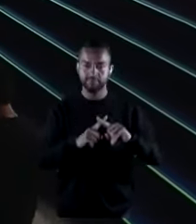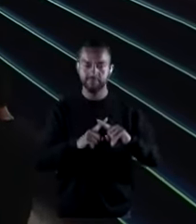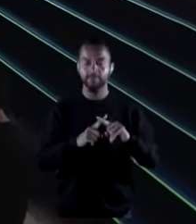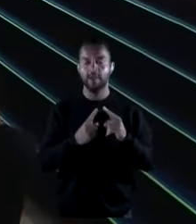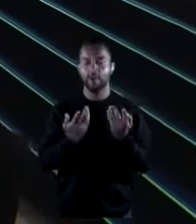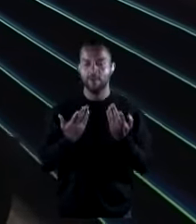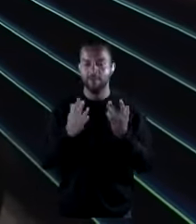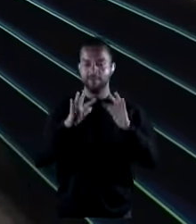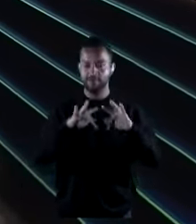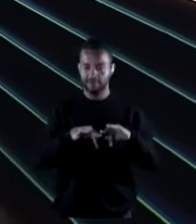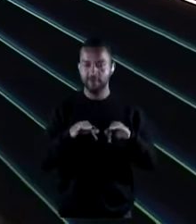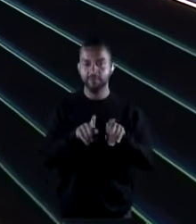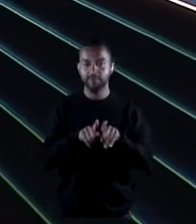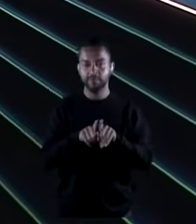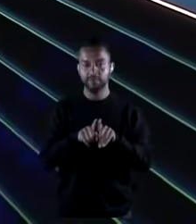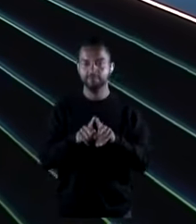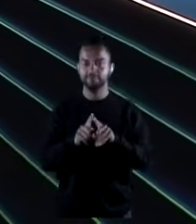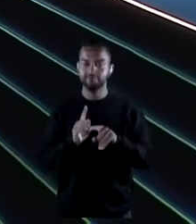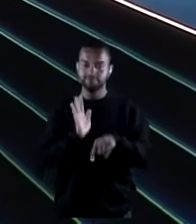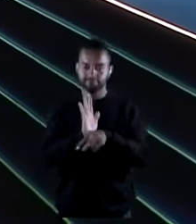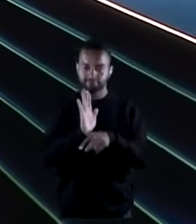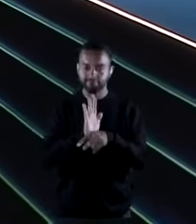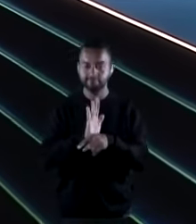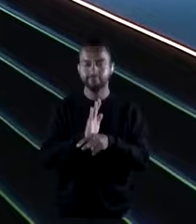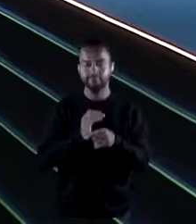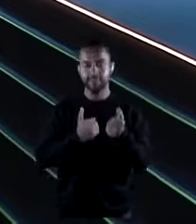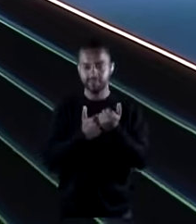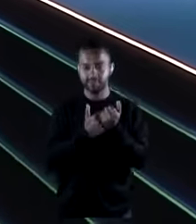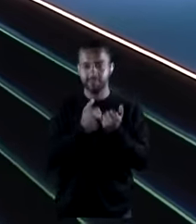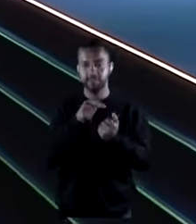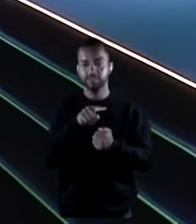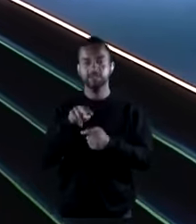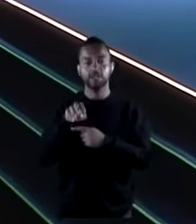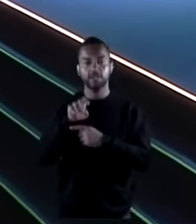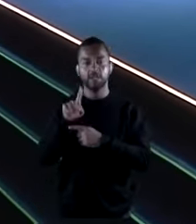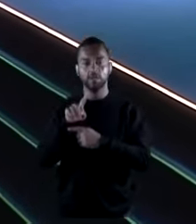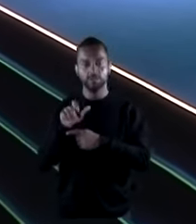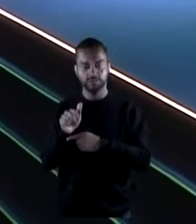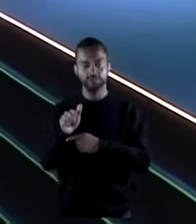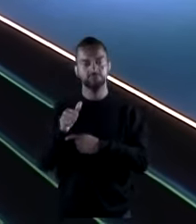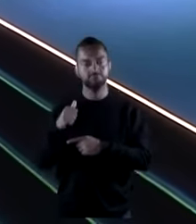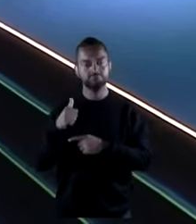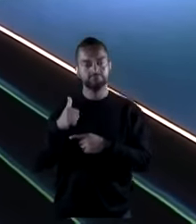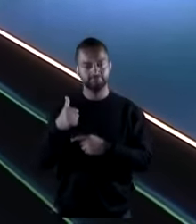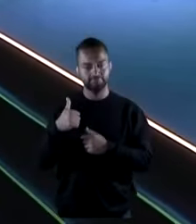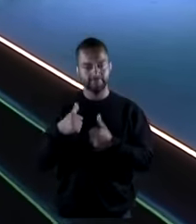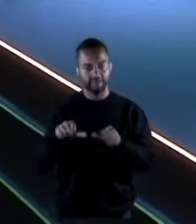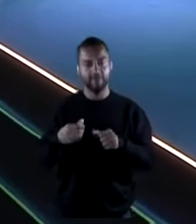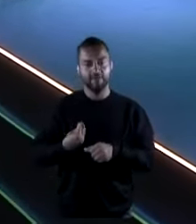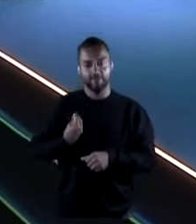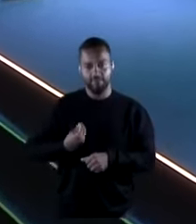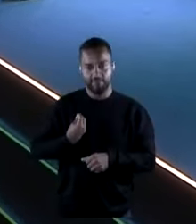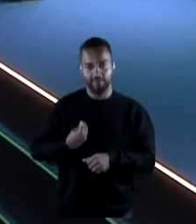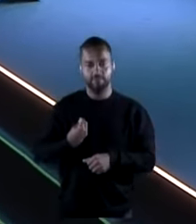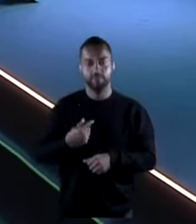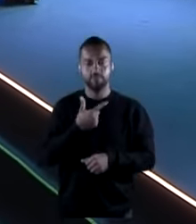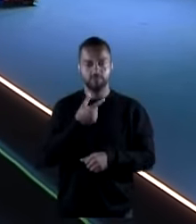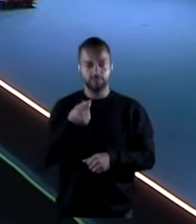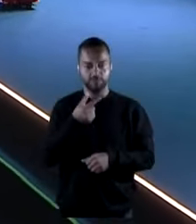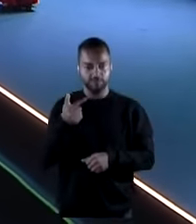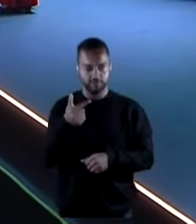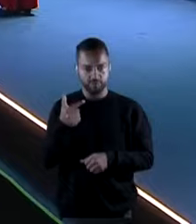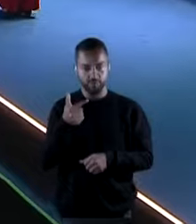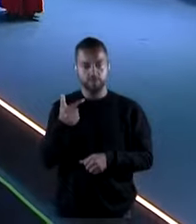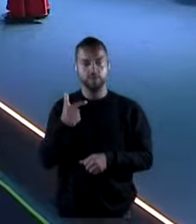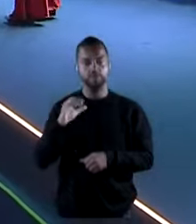decisão. E os assistentes, o Danilo Maniz e a Neuza Bach, estiveram na última Copa do Mundo em 2022.